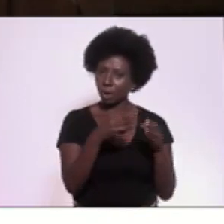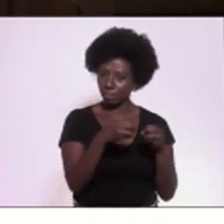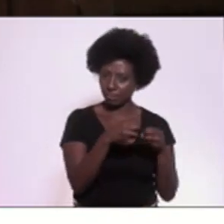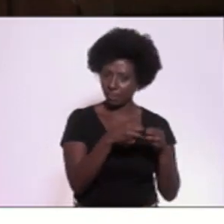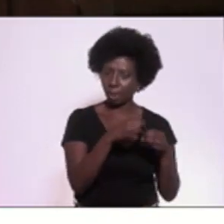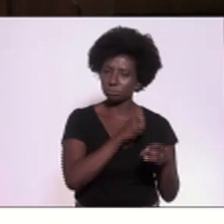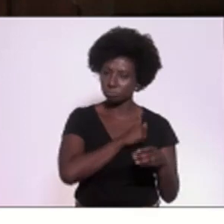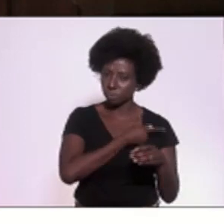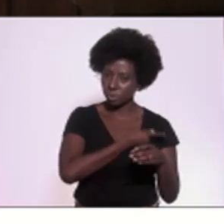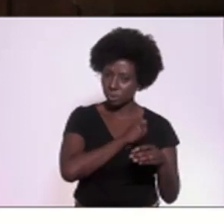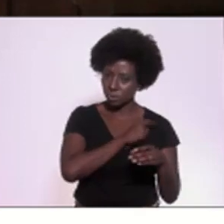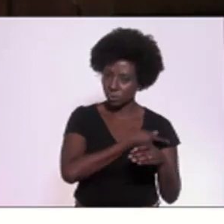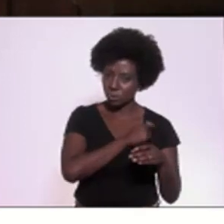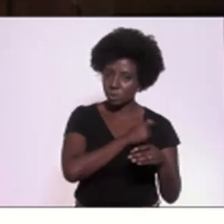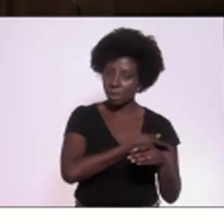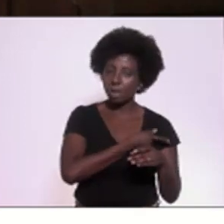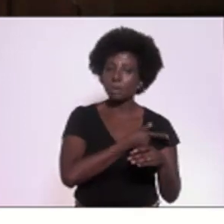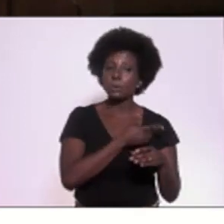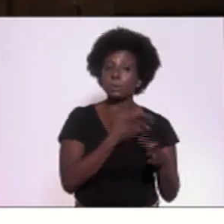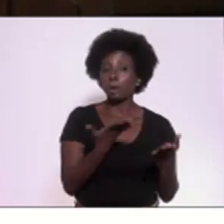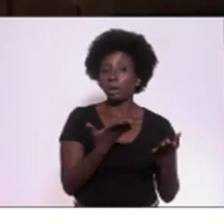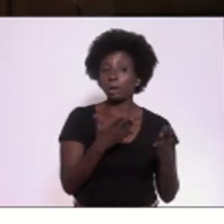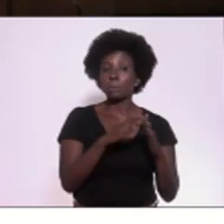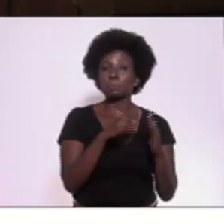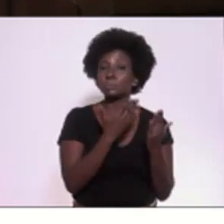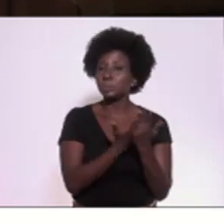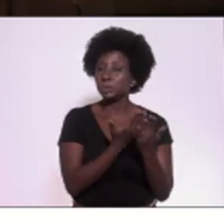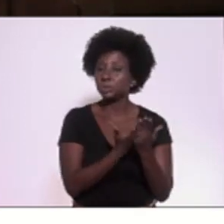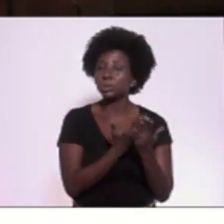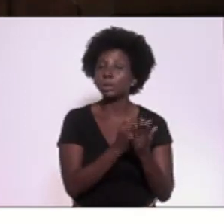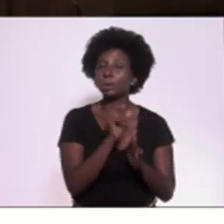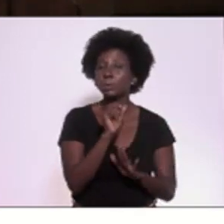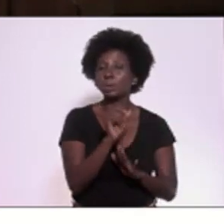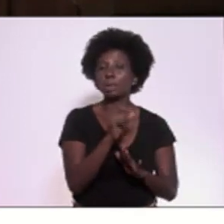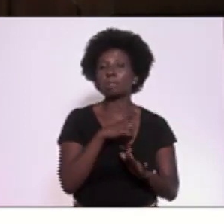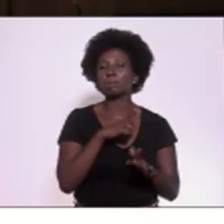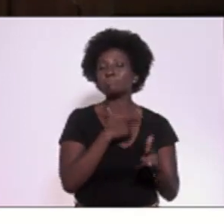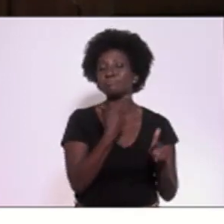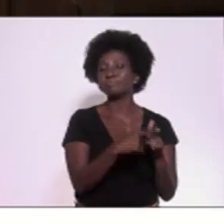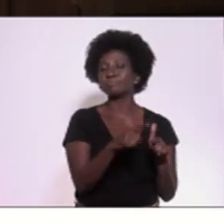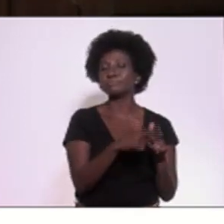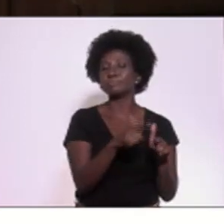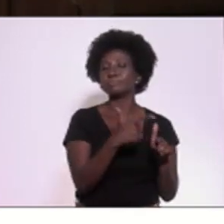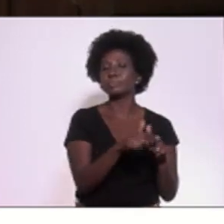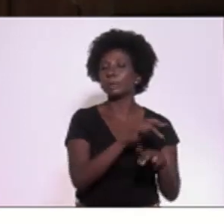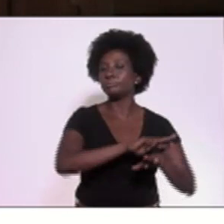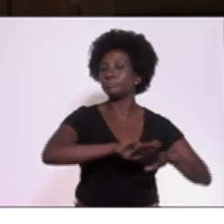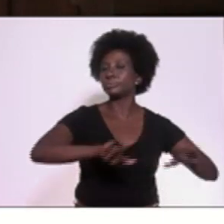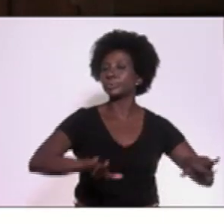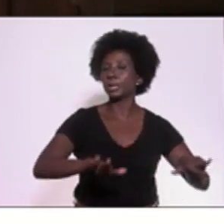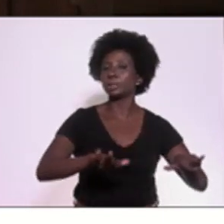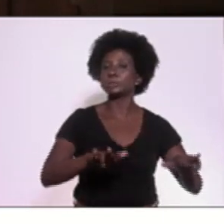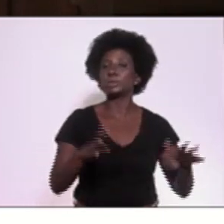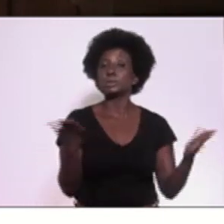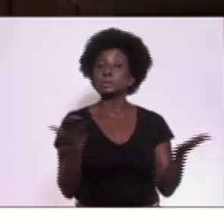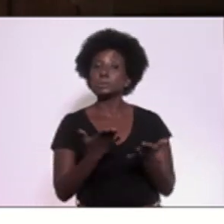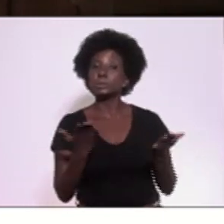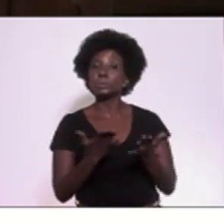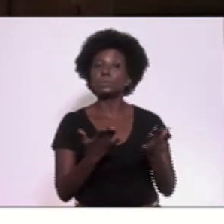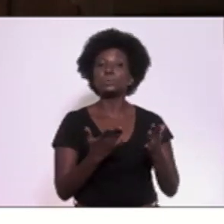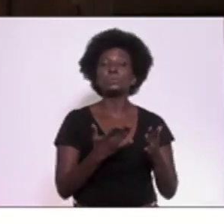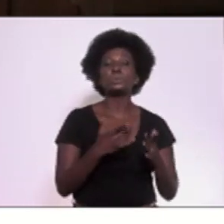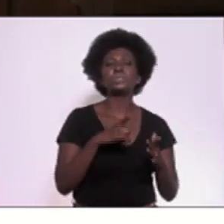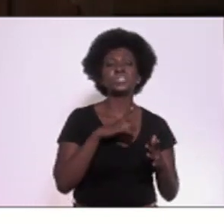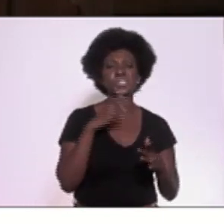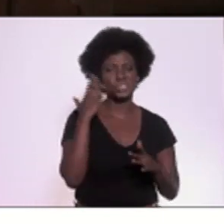Morro do Feijão. Então, uma escola que, infelizmente, passou por diversos problemas, deputados. E a gente tem, como já foi colocado pelos deputados Valdeir Carneiro,